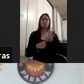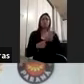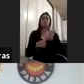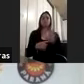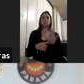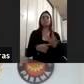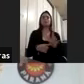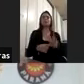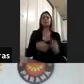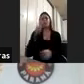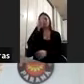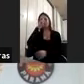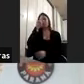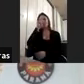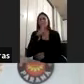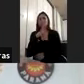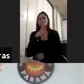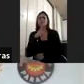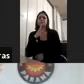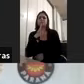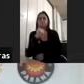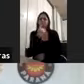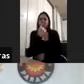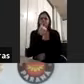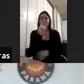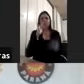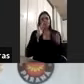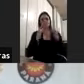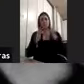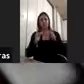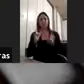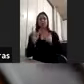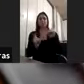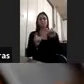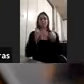trabalho dentro da empresa Renault. É com você, Fernando.